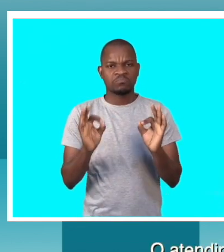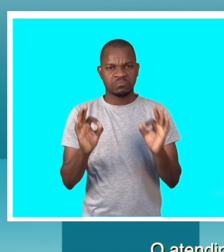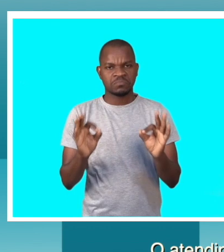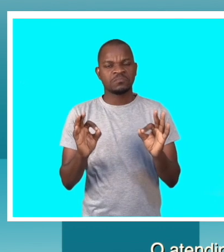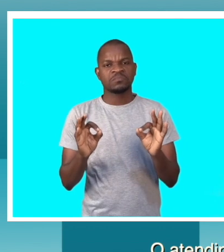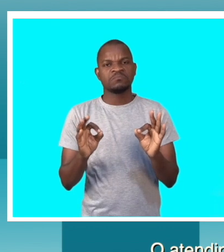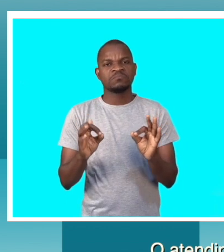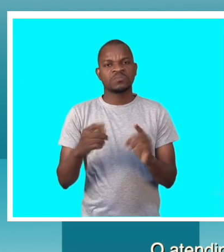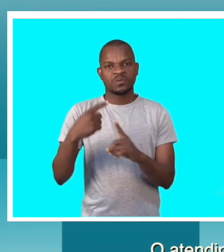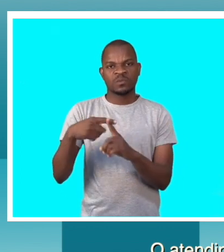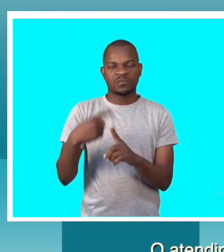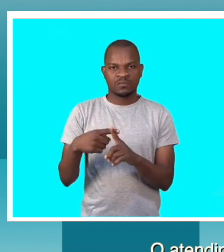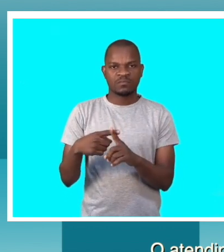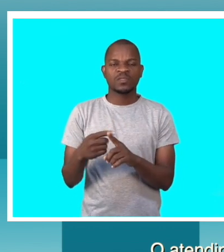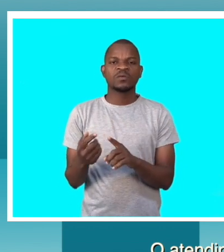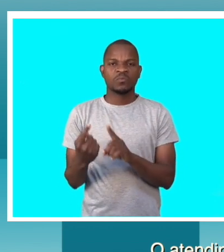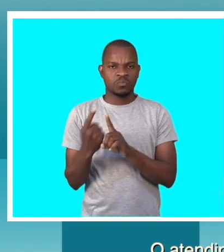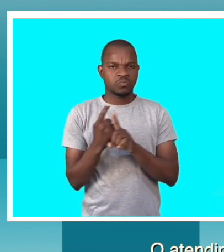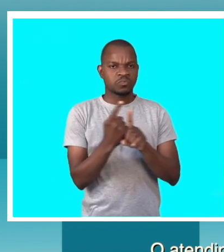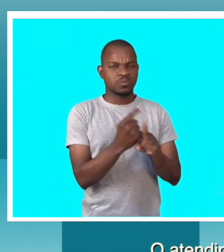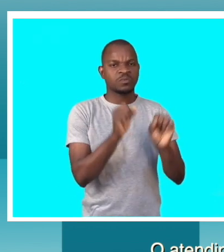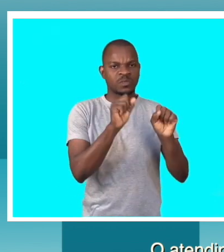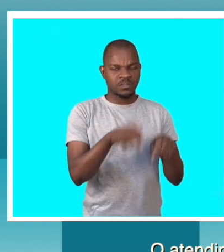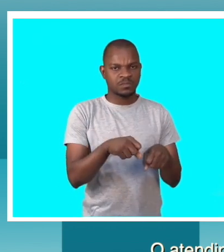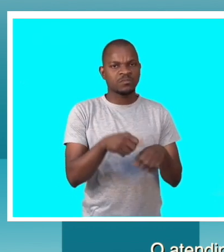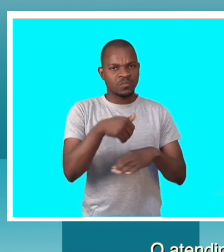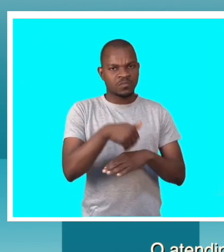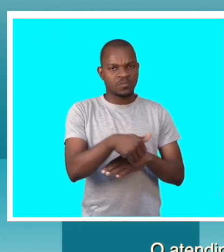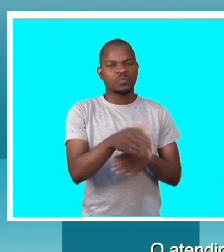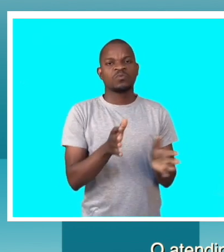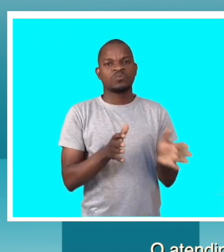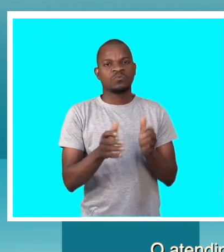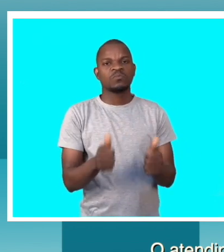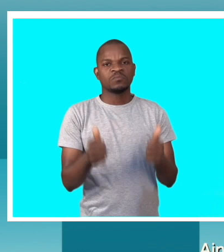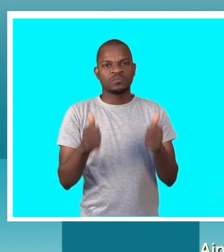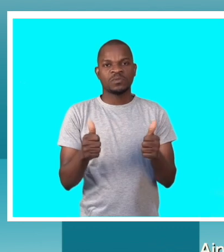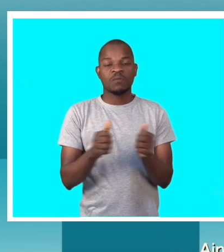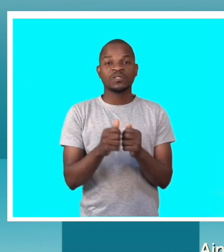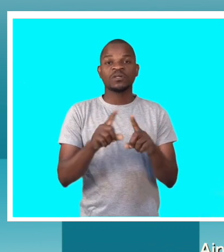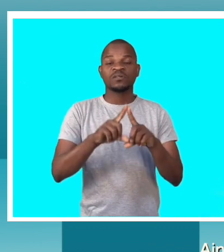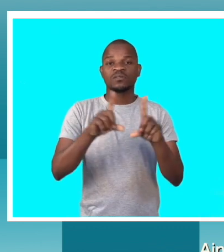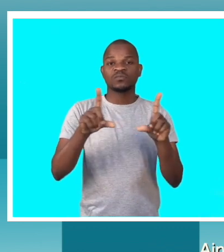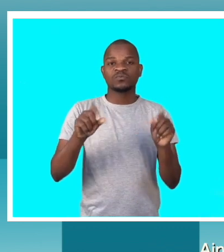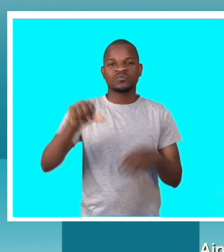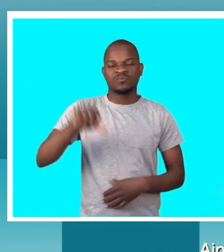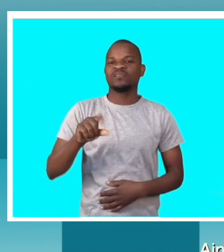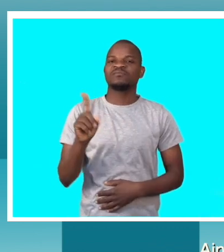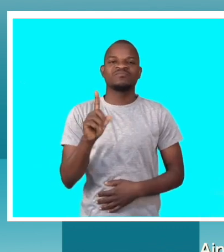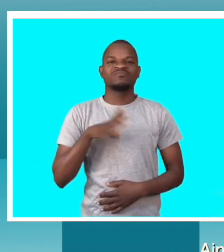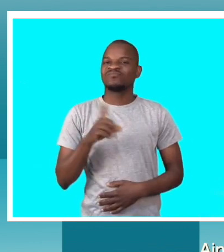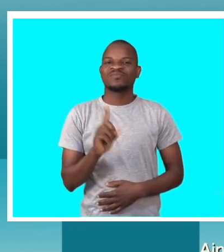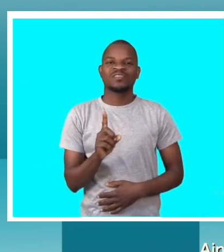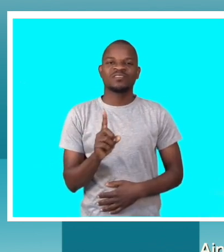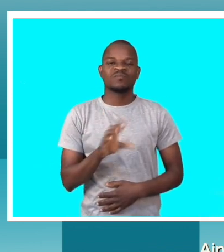Receberam bem. Nos caminharam até aqui. Ainda continua a ser muito bom. Ainda não houve nenhuma coisa